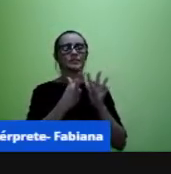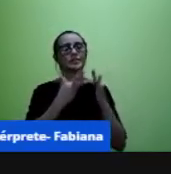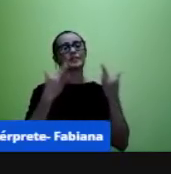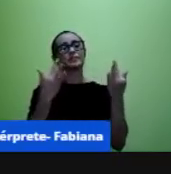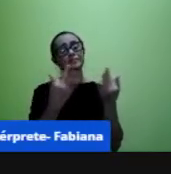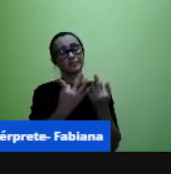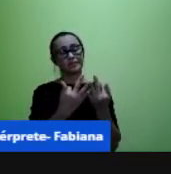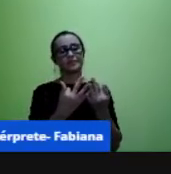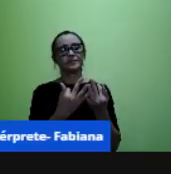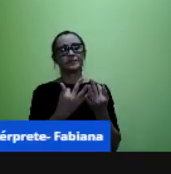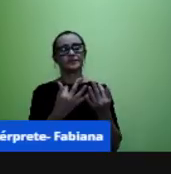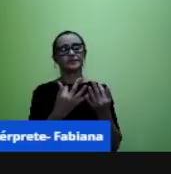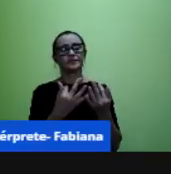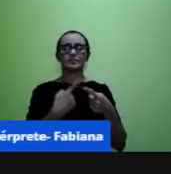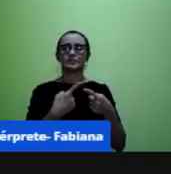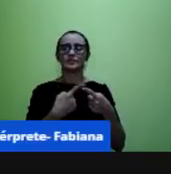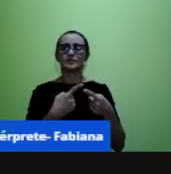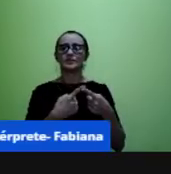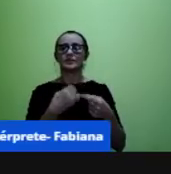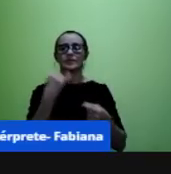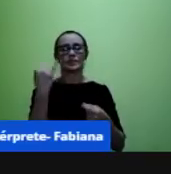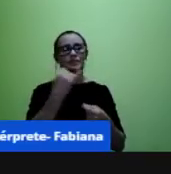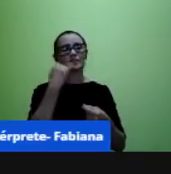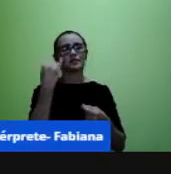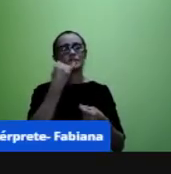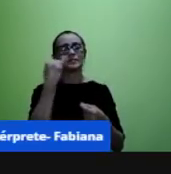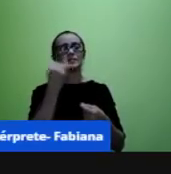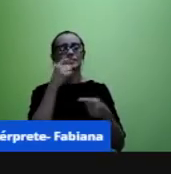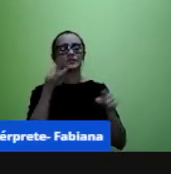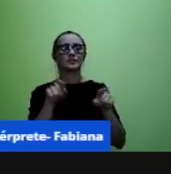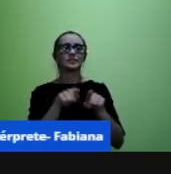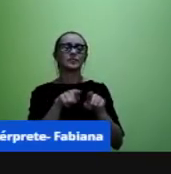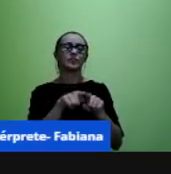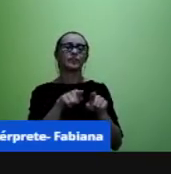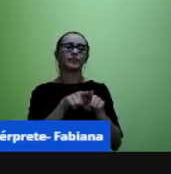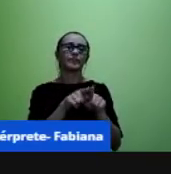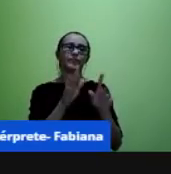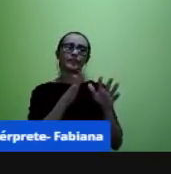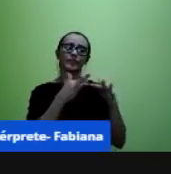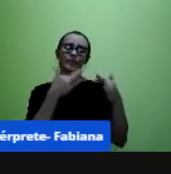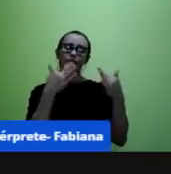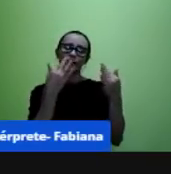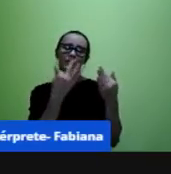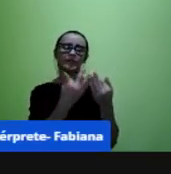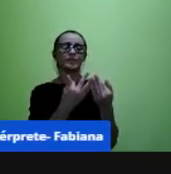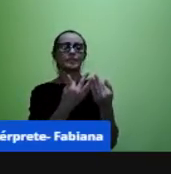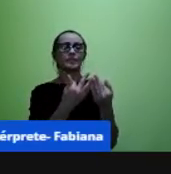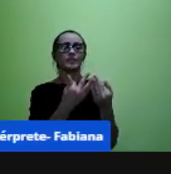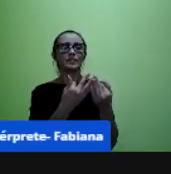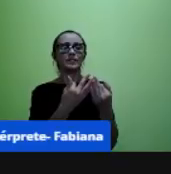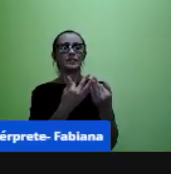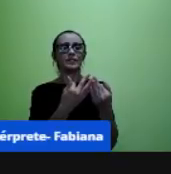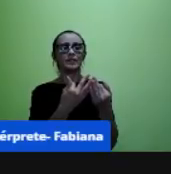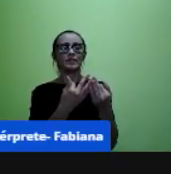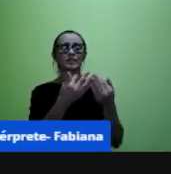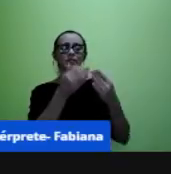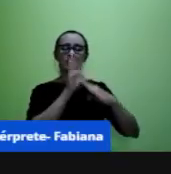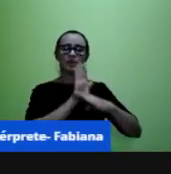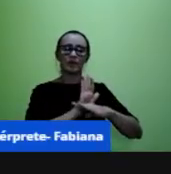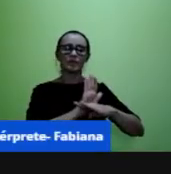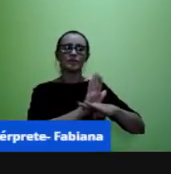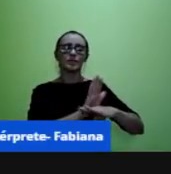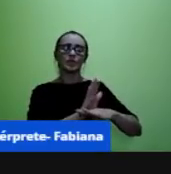Porque é importante também que o pai acompanhe esse processo de ensino-aprendizagem do aluno, essa